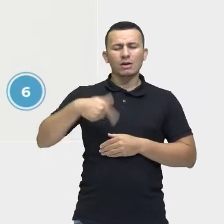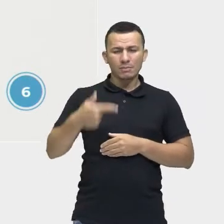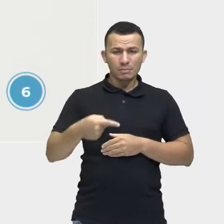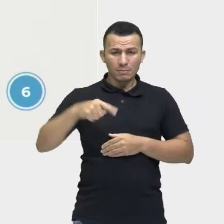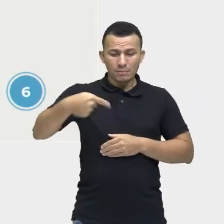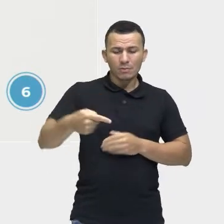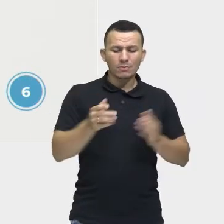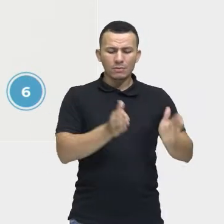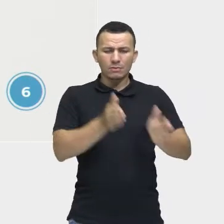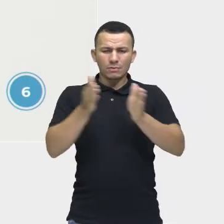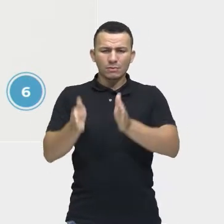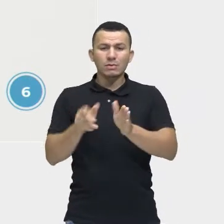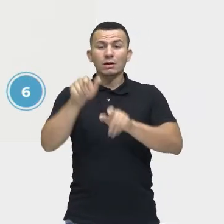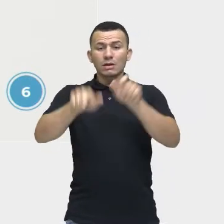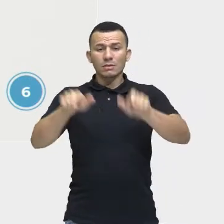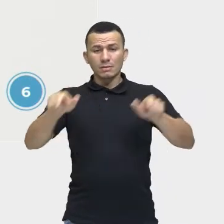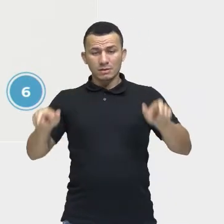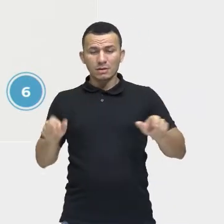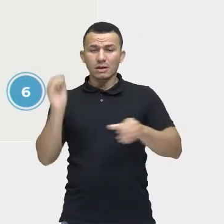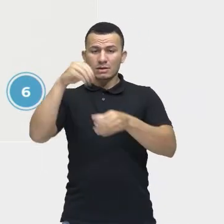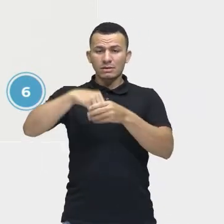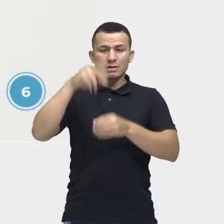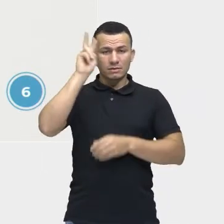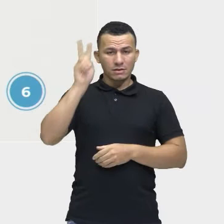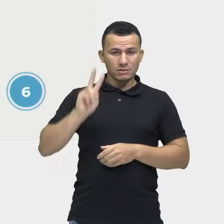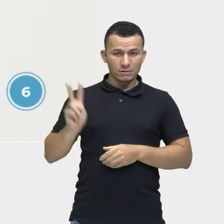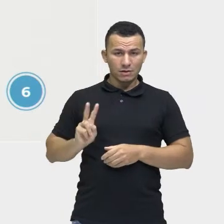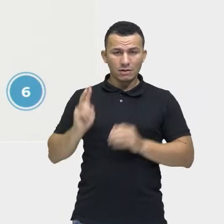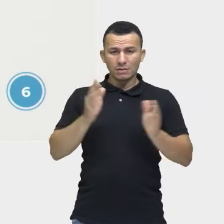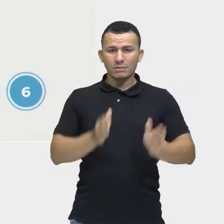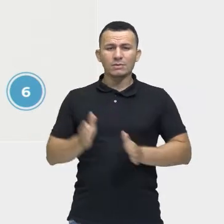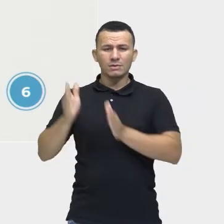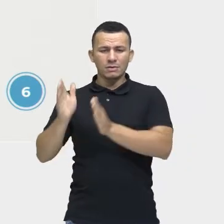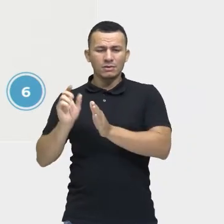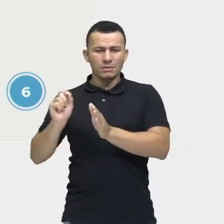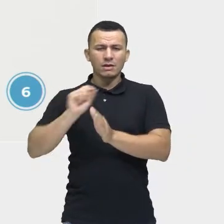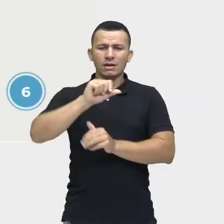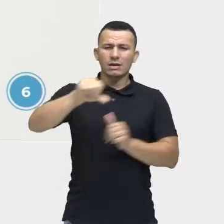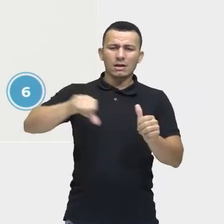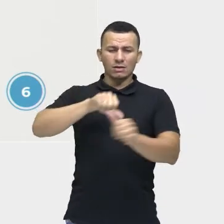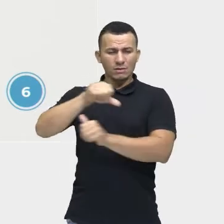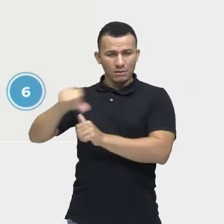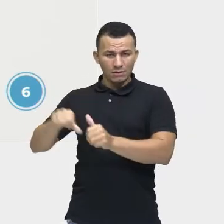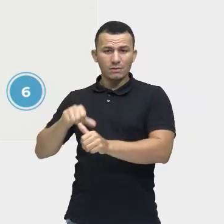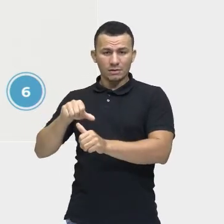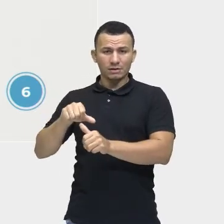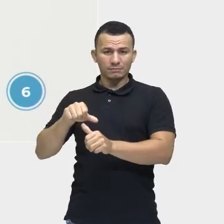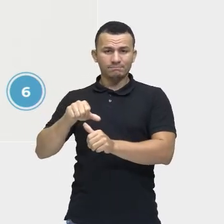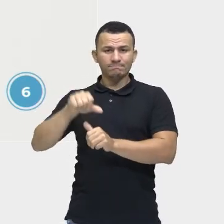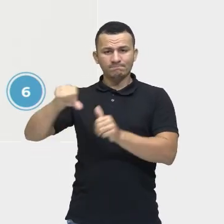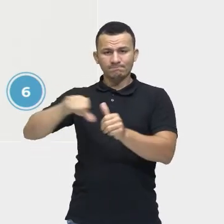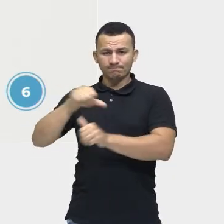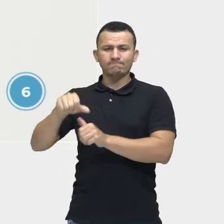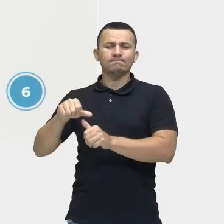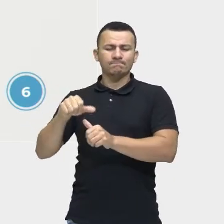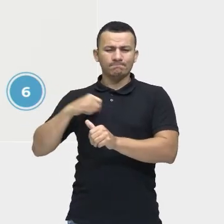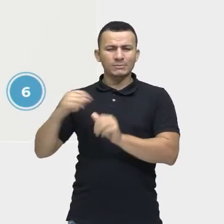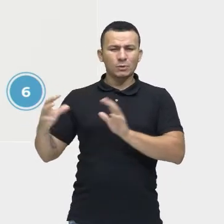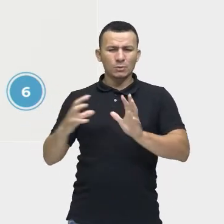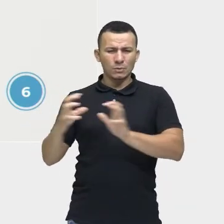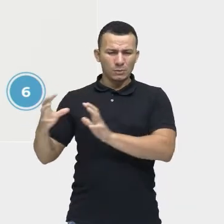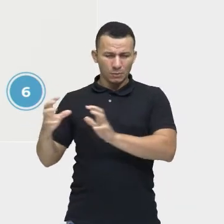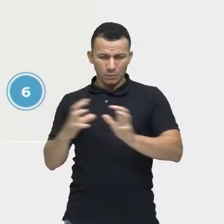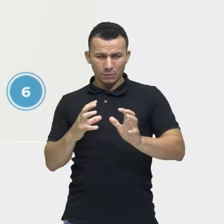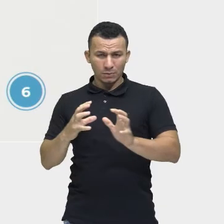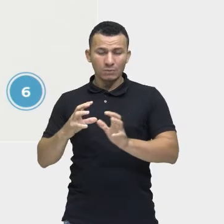apresentar os personagens, né? Depois nós temos a modificação da situação inicial, que vai dar num conflito, depois o